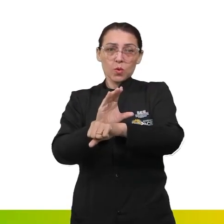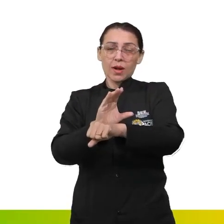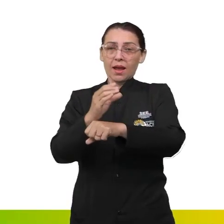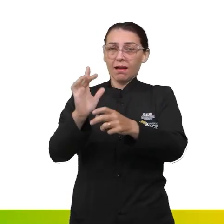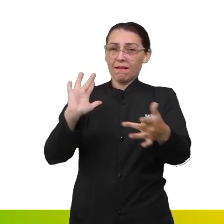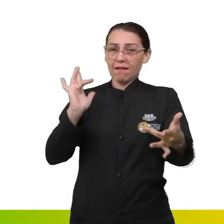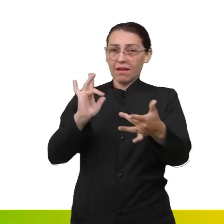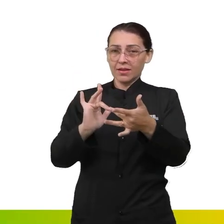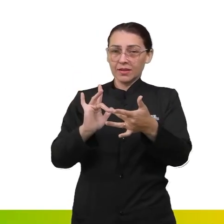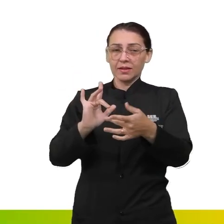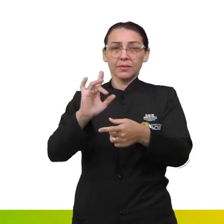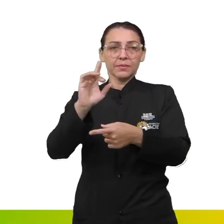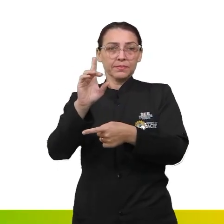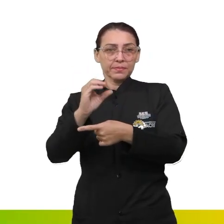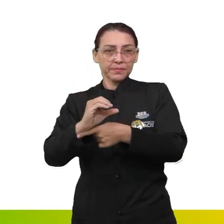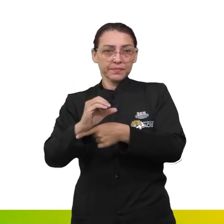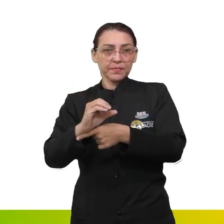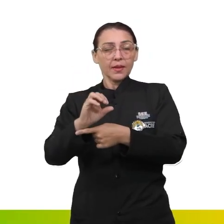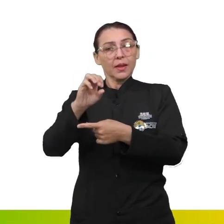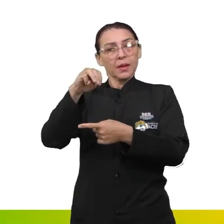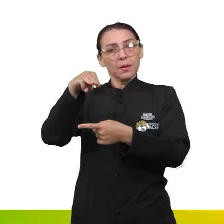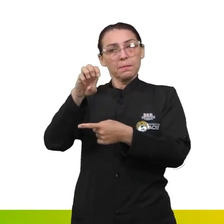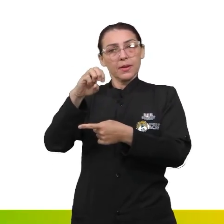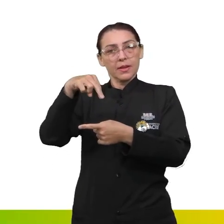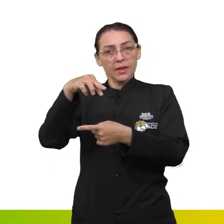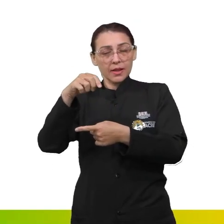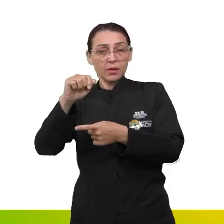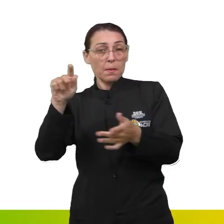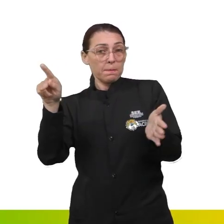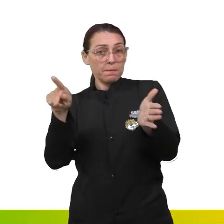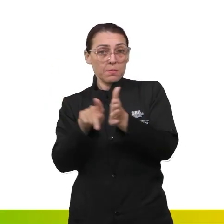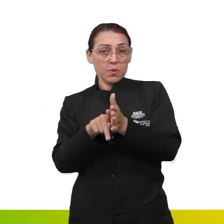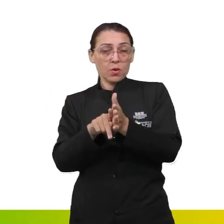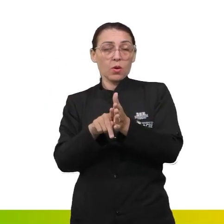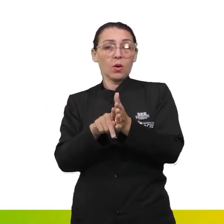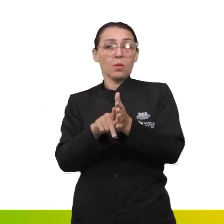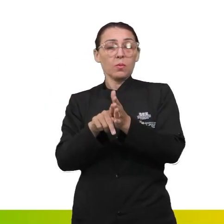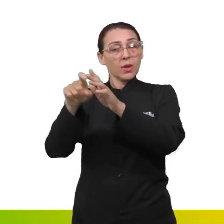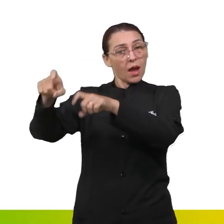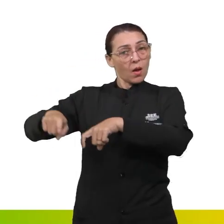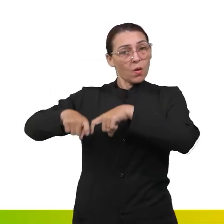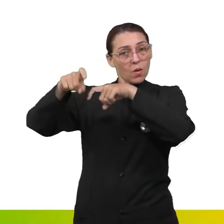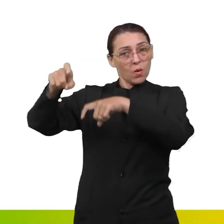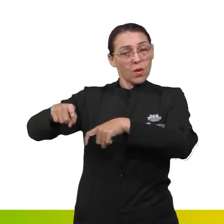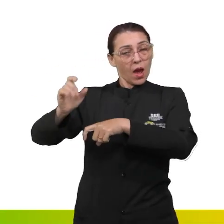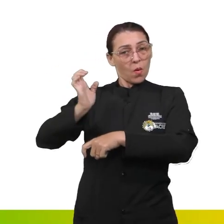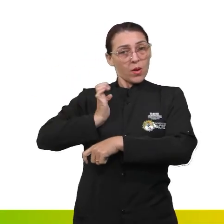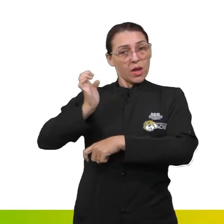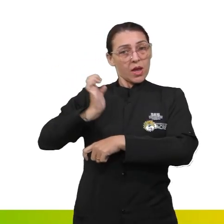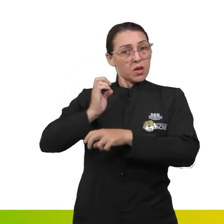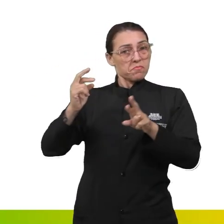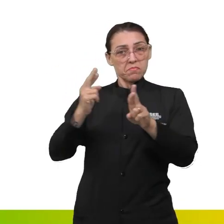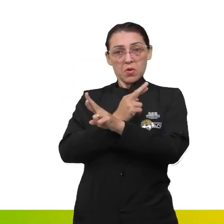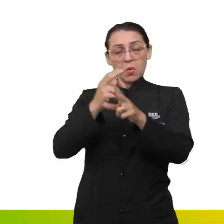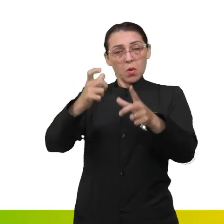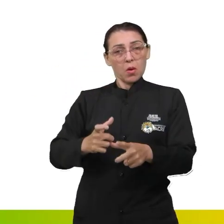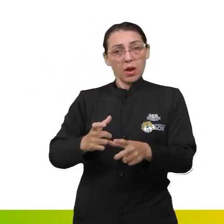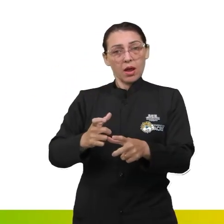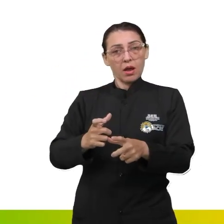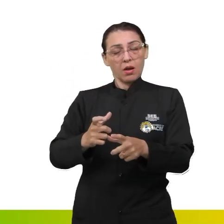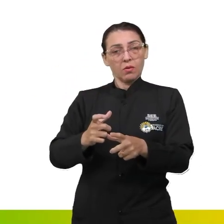cultura clássica. C, o mecenato era exclusivo da nobreza rural e não se relacionava com o ambiente